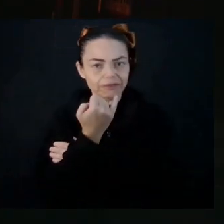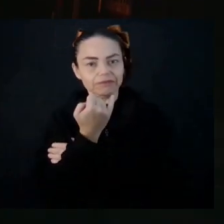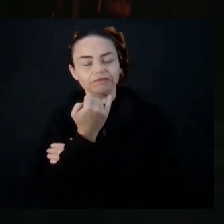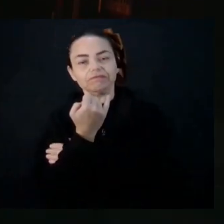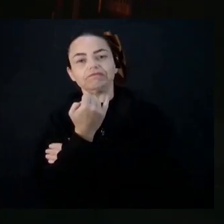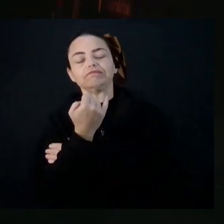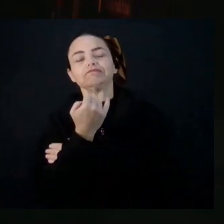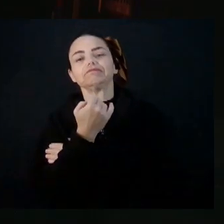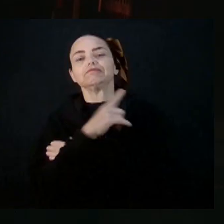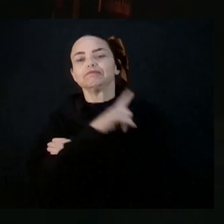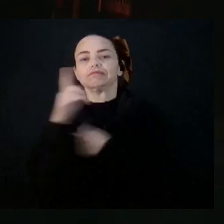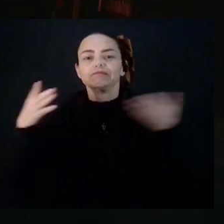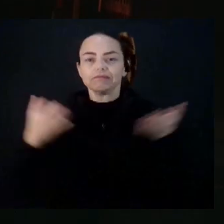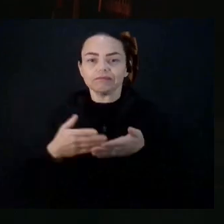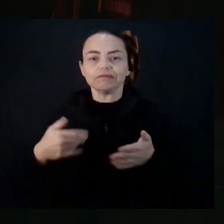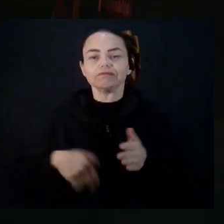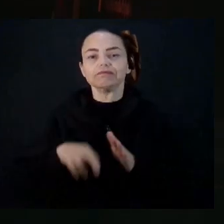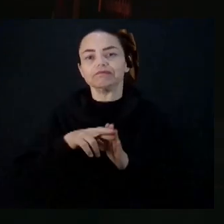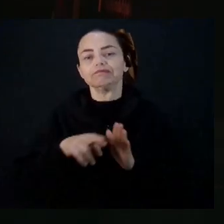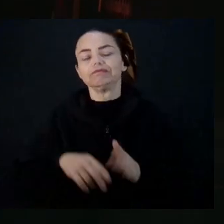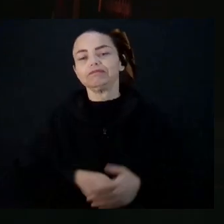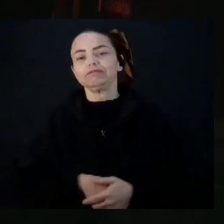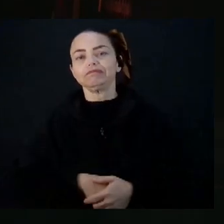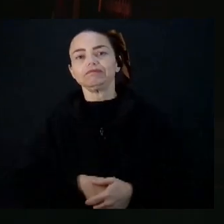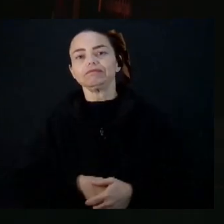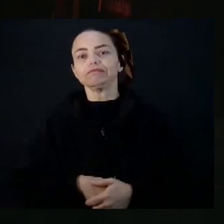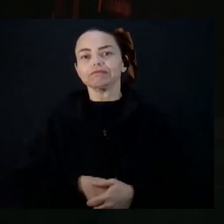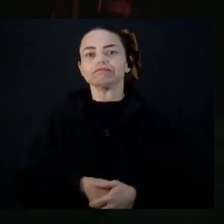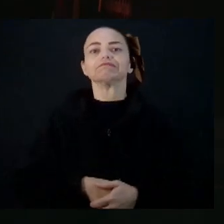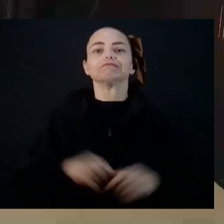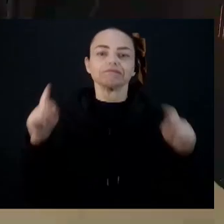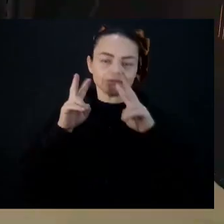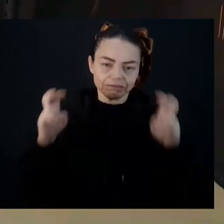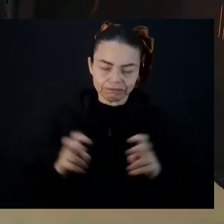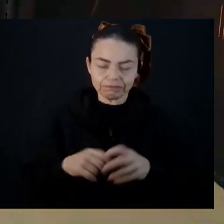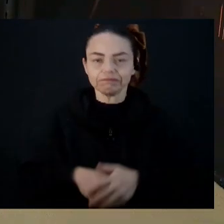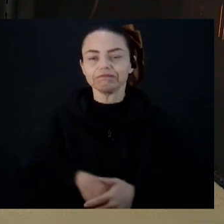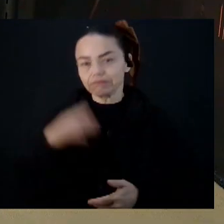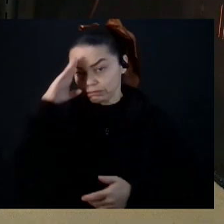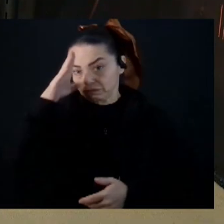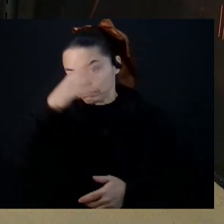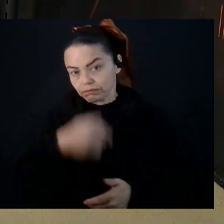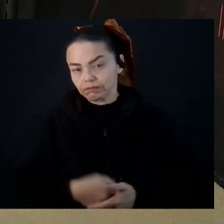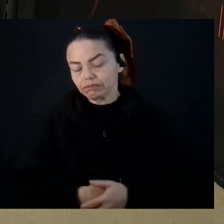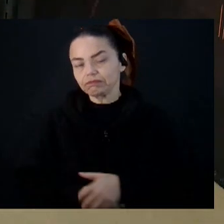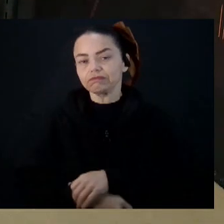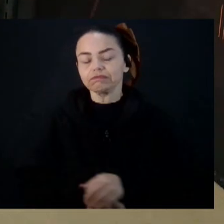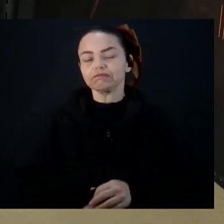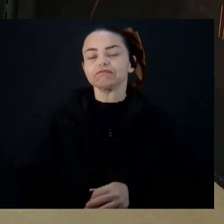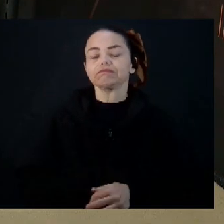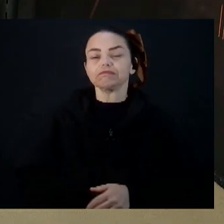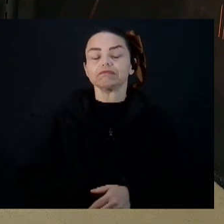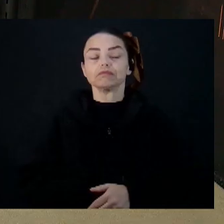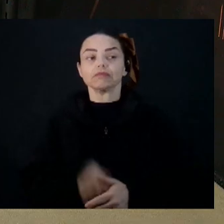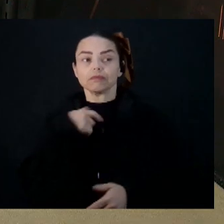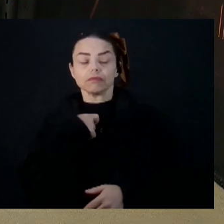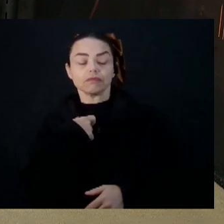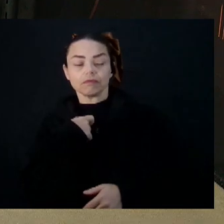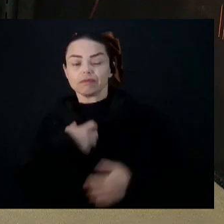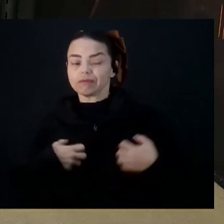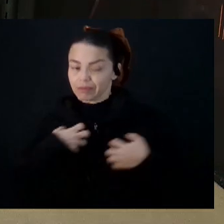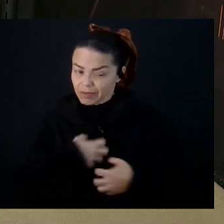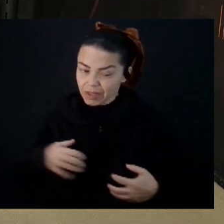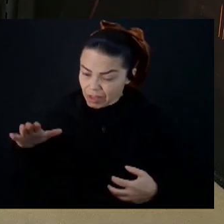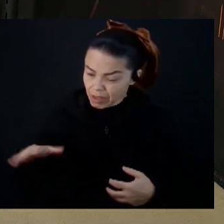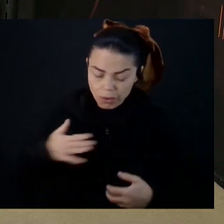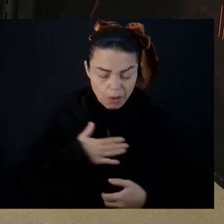hoje. Então, a gente começa com a fala da Andressa. E aí, Andressa, a impressão a criança teve? Você vê, a mãe